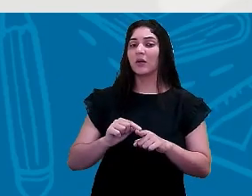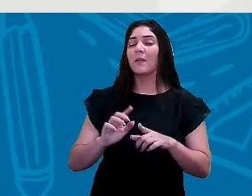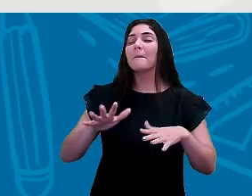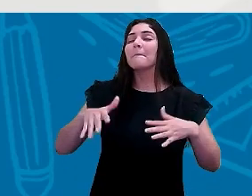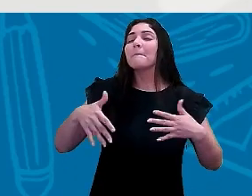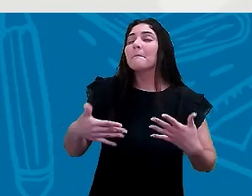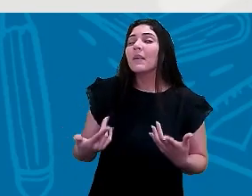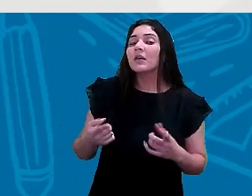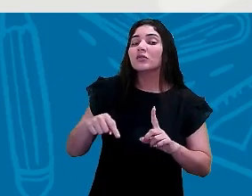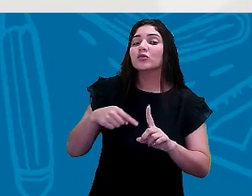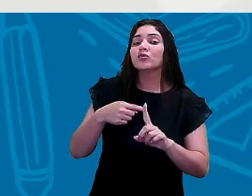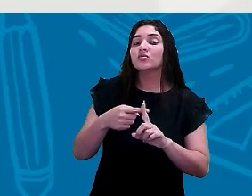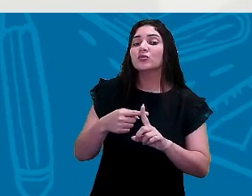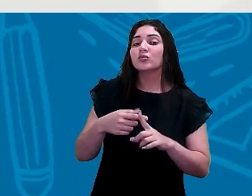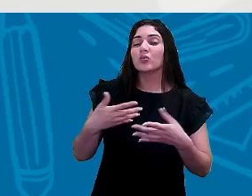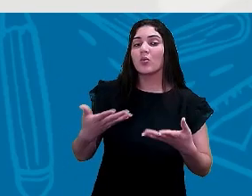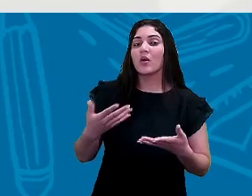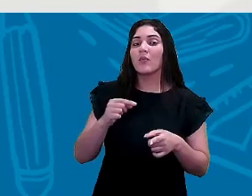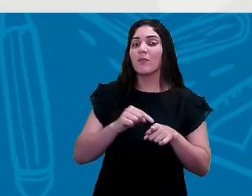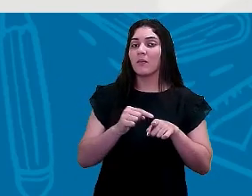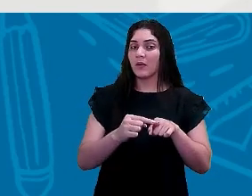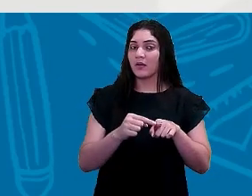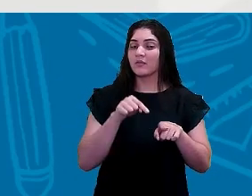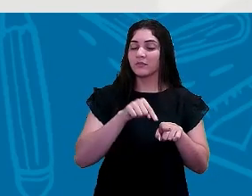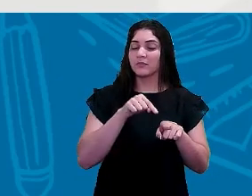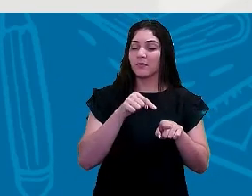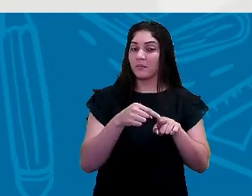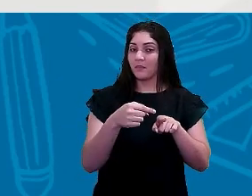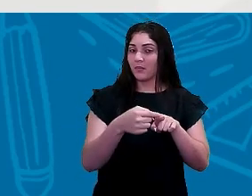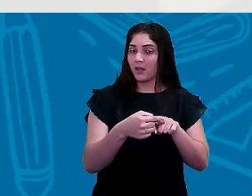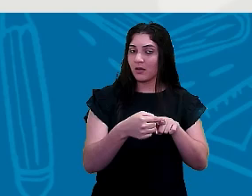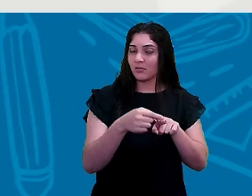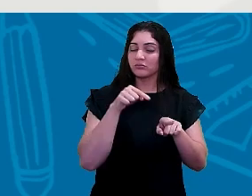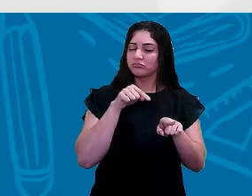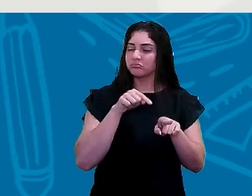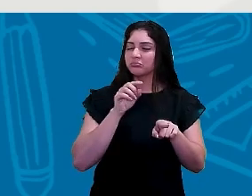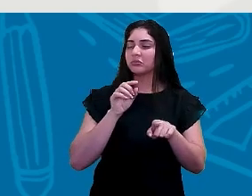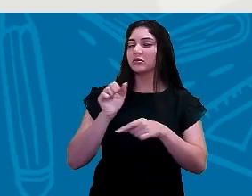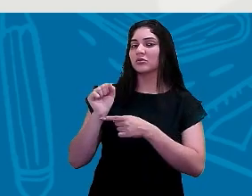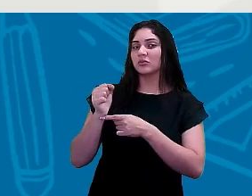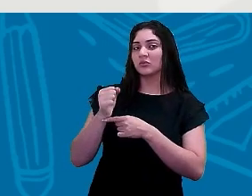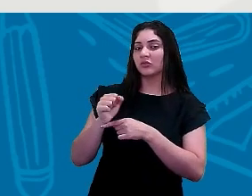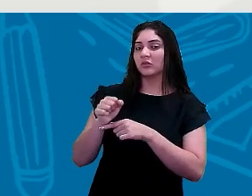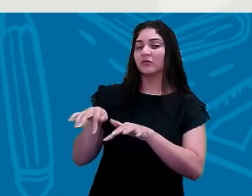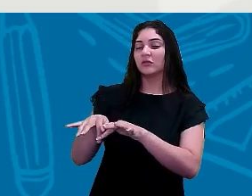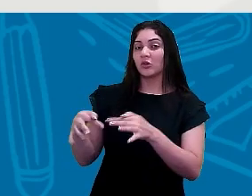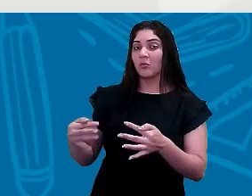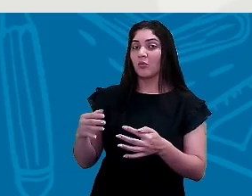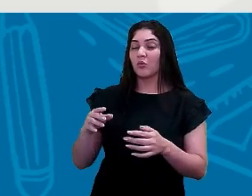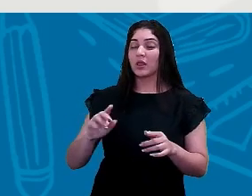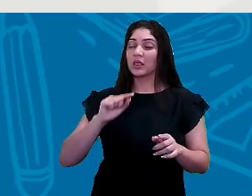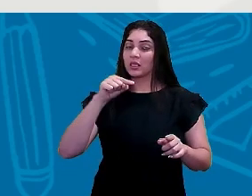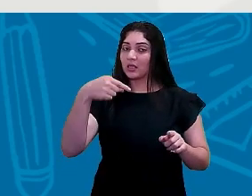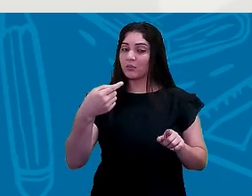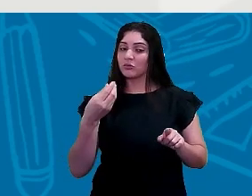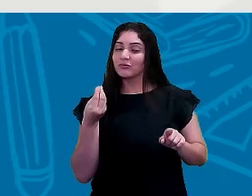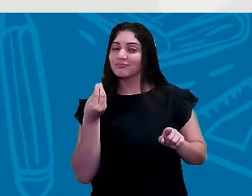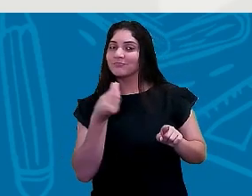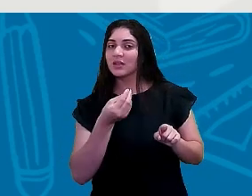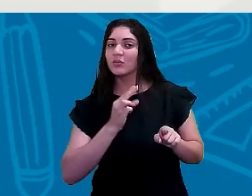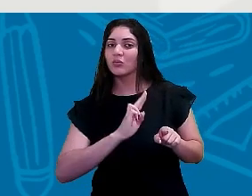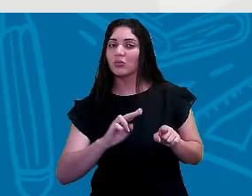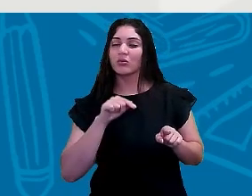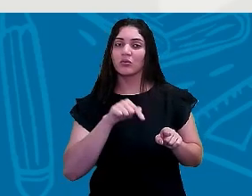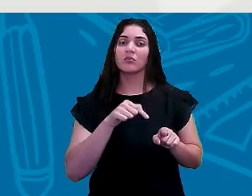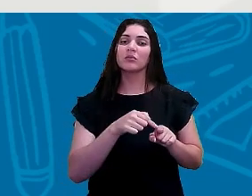que bairro? Quando você diz bairro, é um substantivo comum. E quando você dá nome a esse bairro, passa a